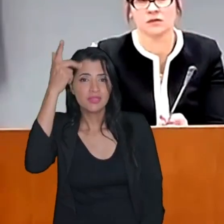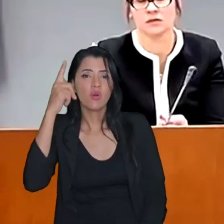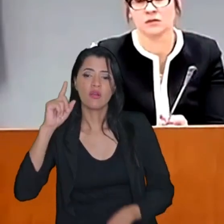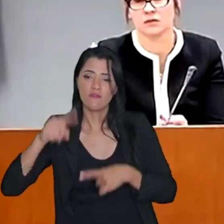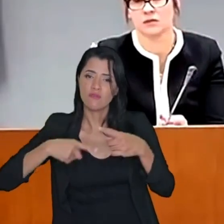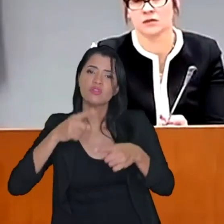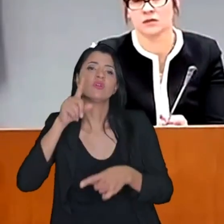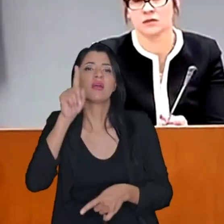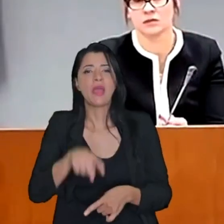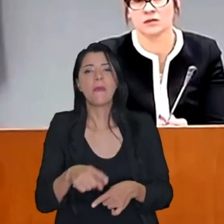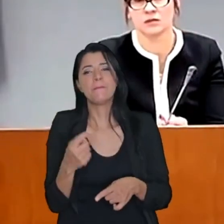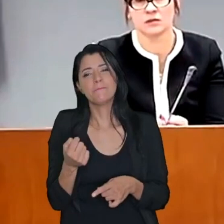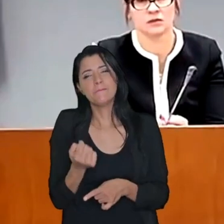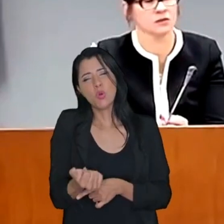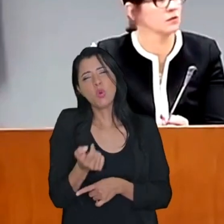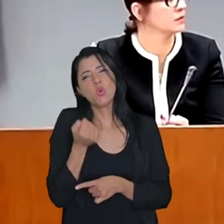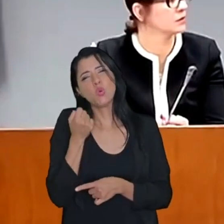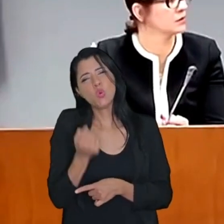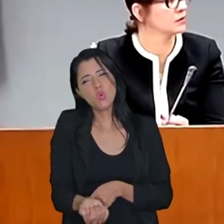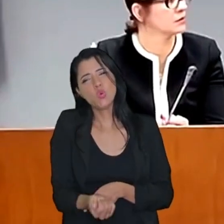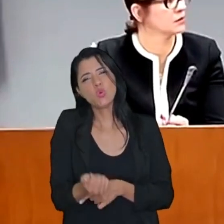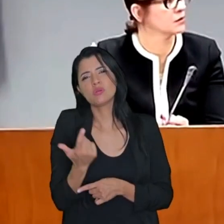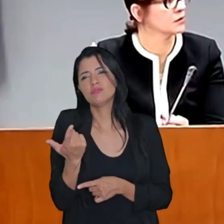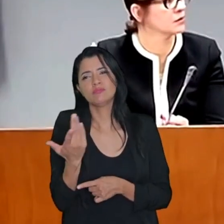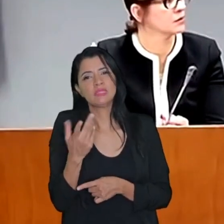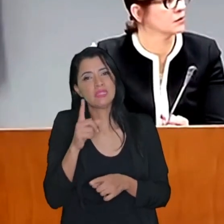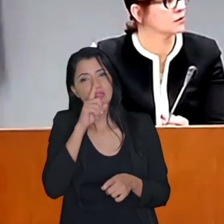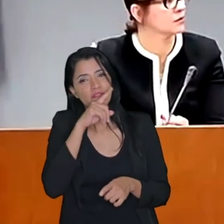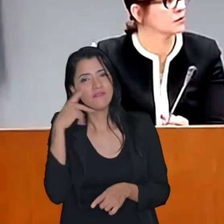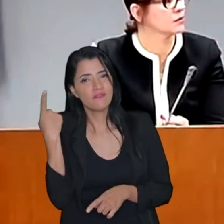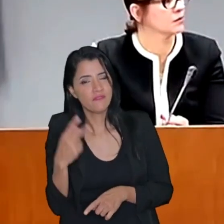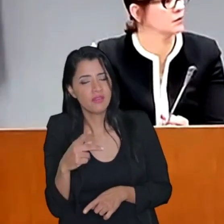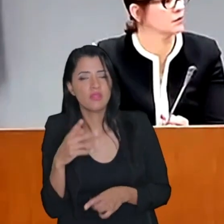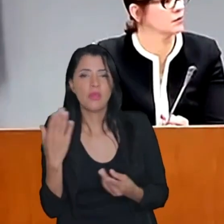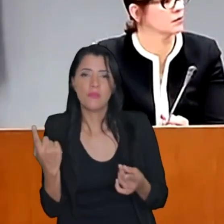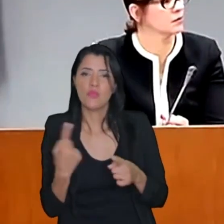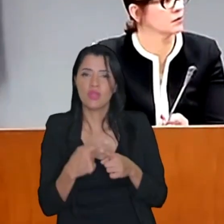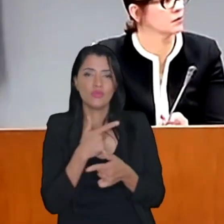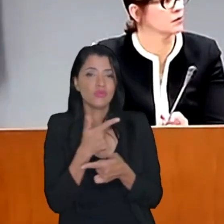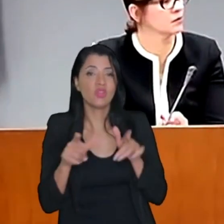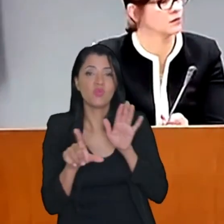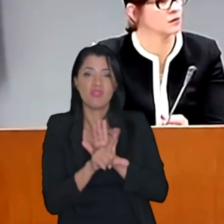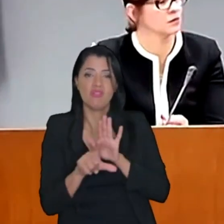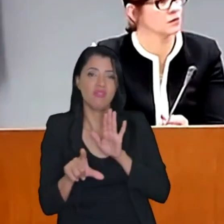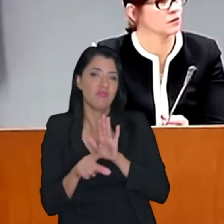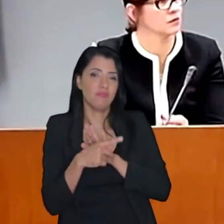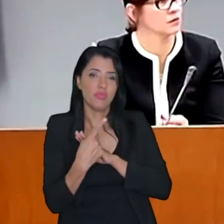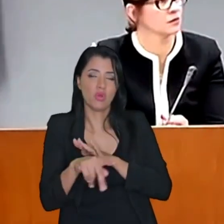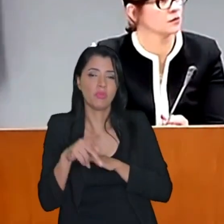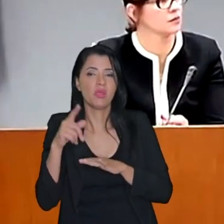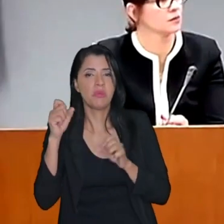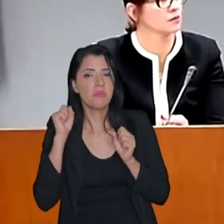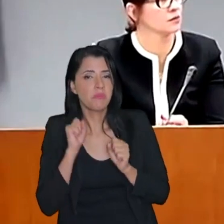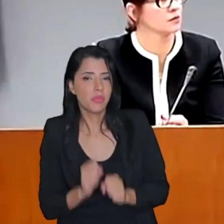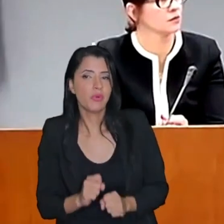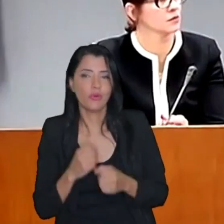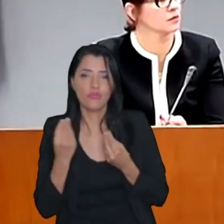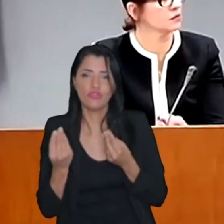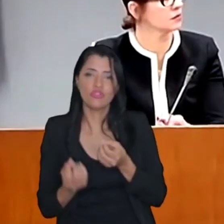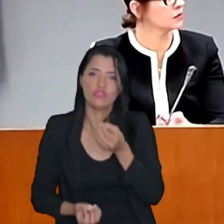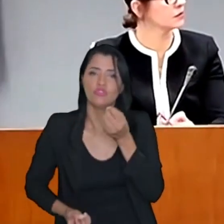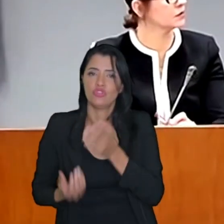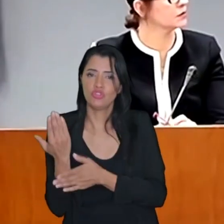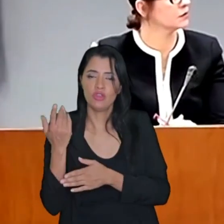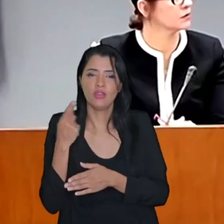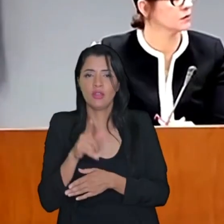é um avanço? É, mas ela é vaga, não por defeito dela, mas porque nós não temos uma legislação e ela pode, portanto,